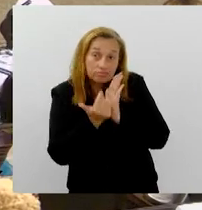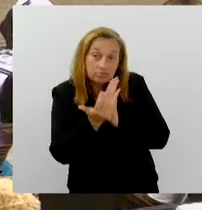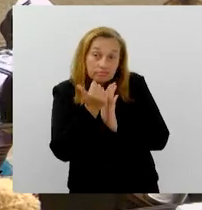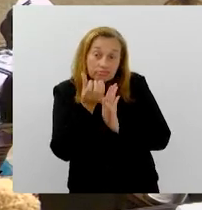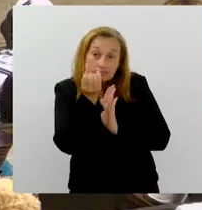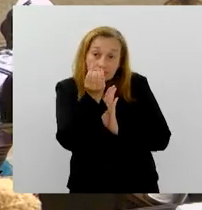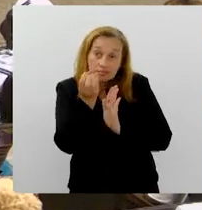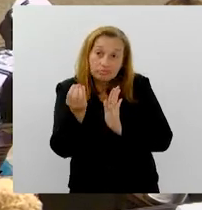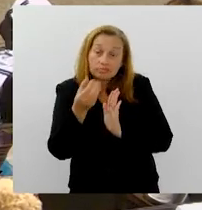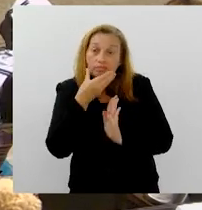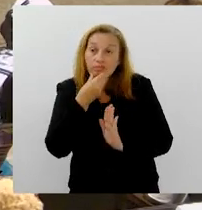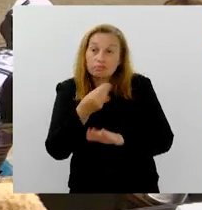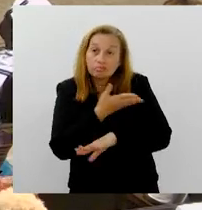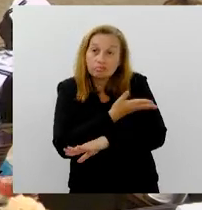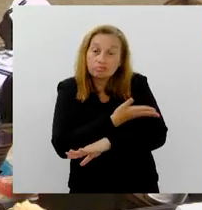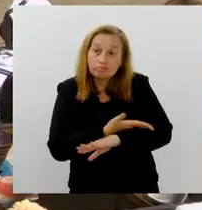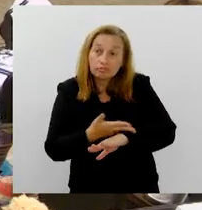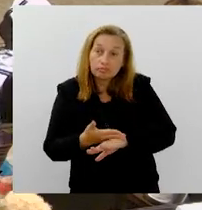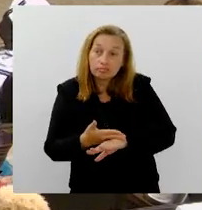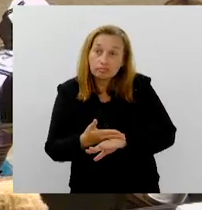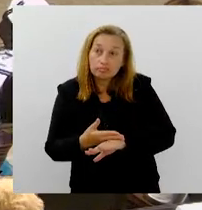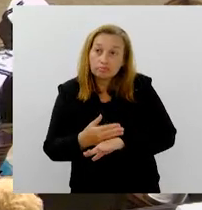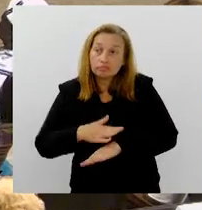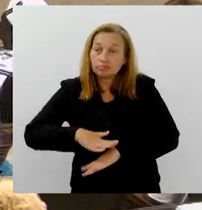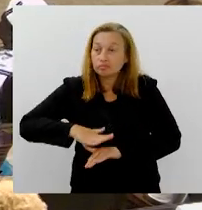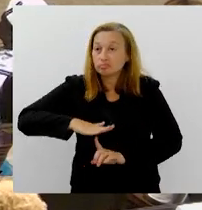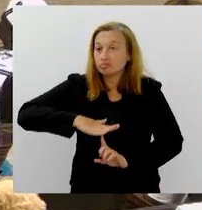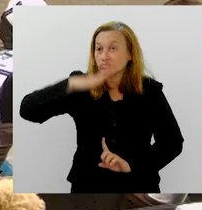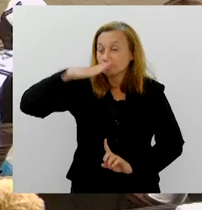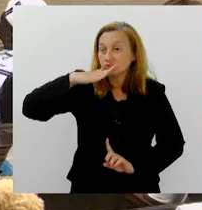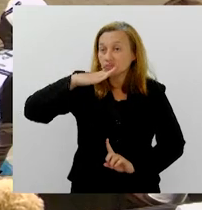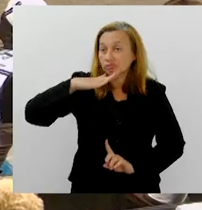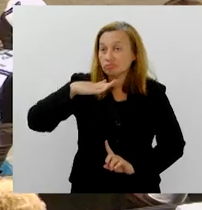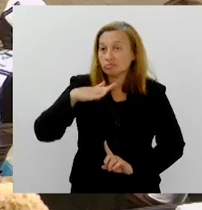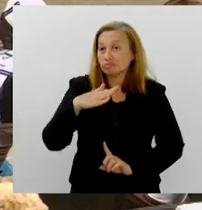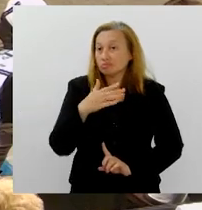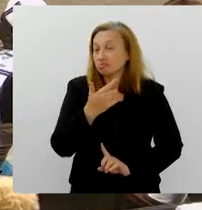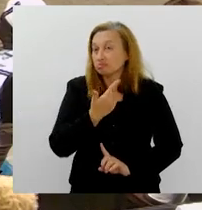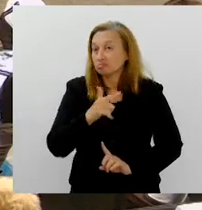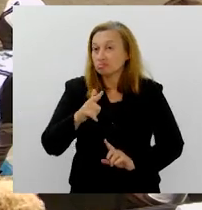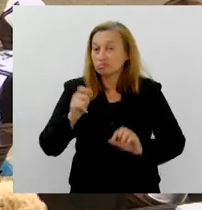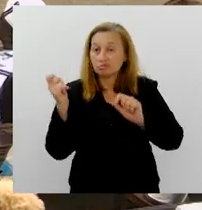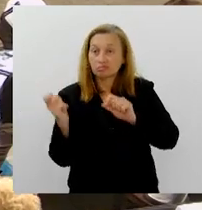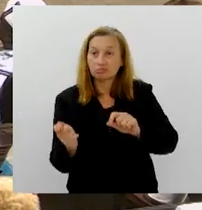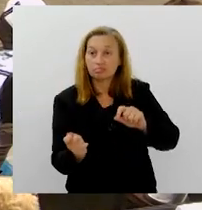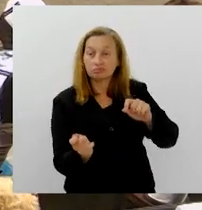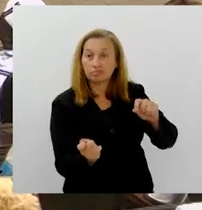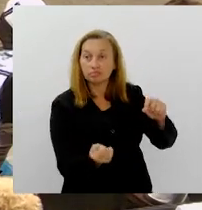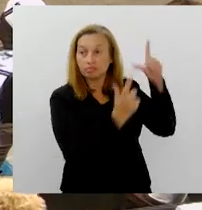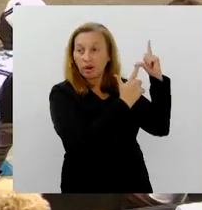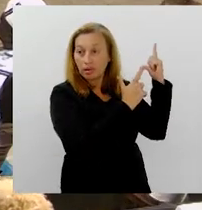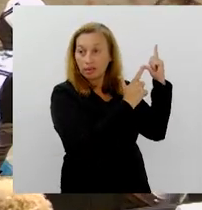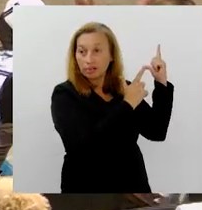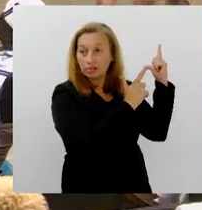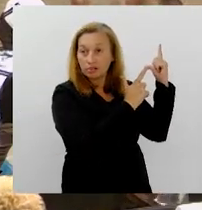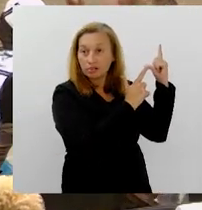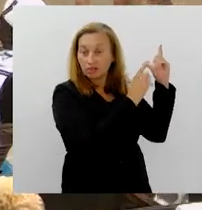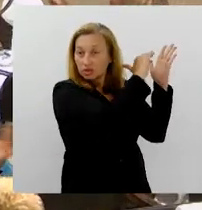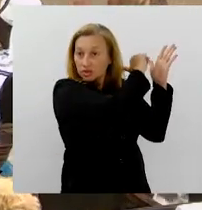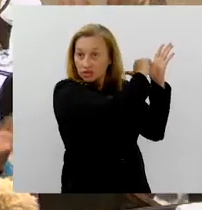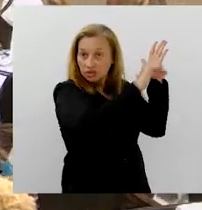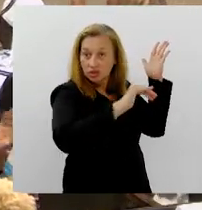homens brancos, adultos, não esteja mais ali. Isso